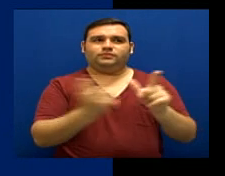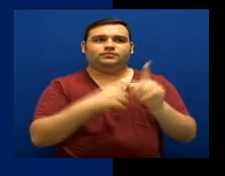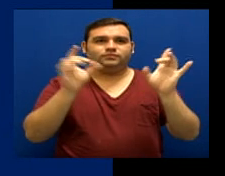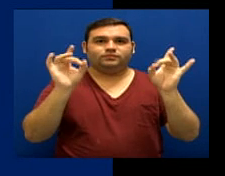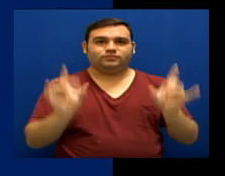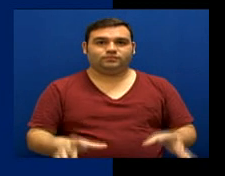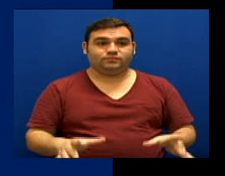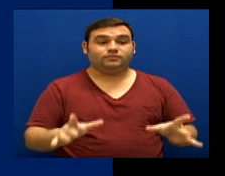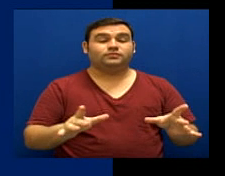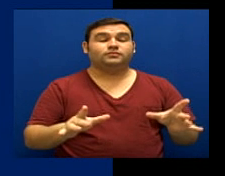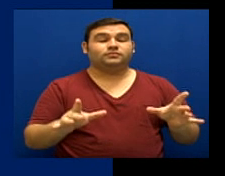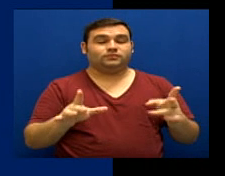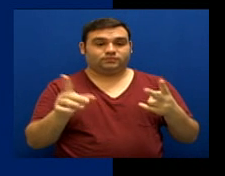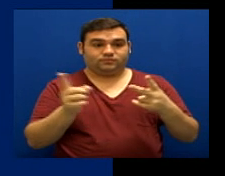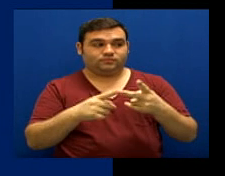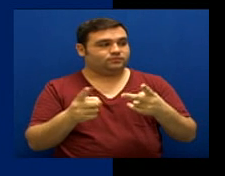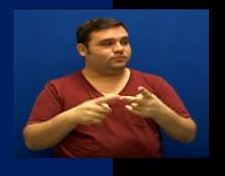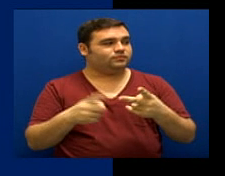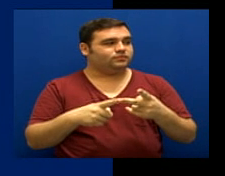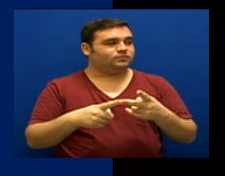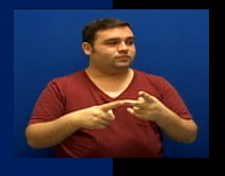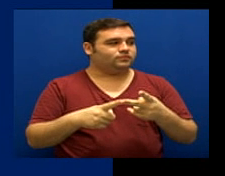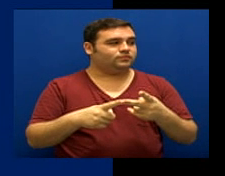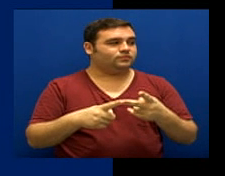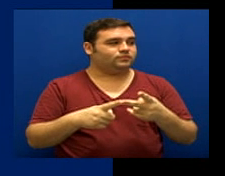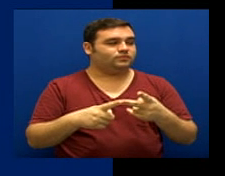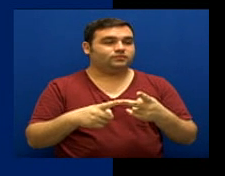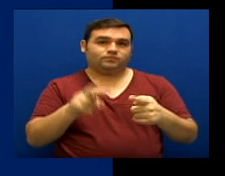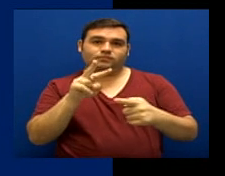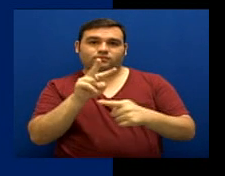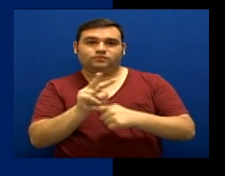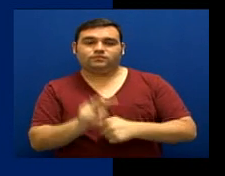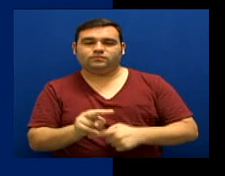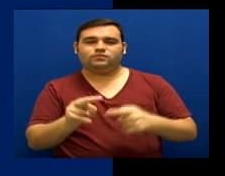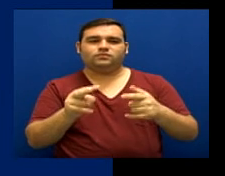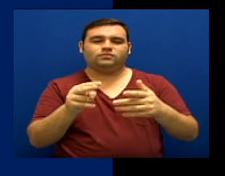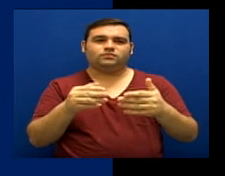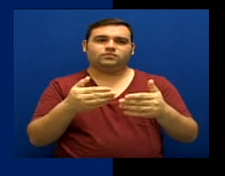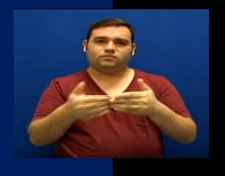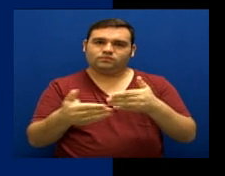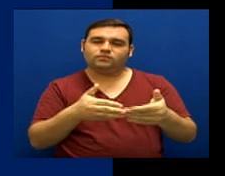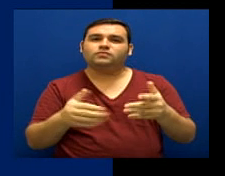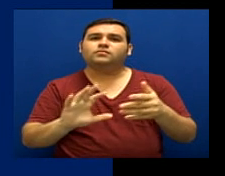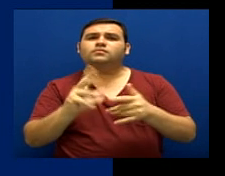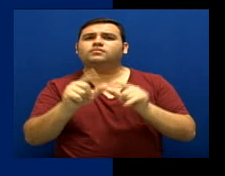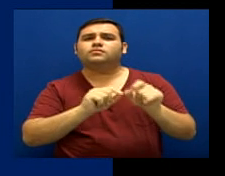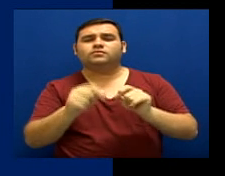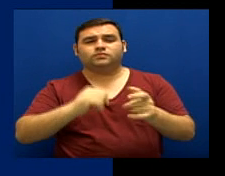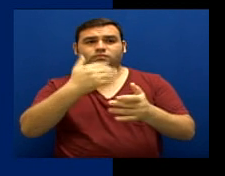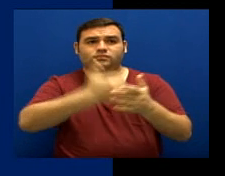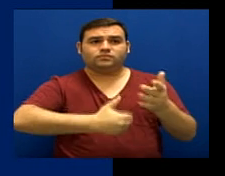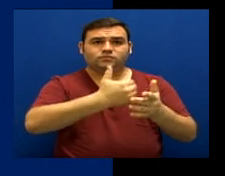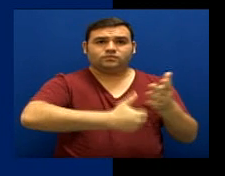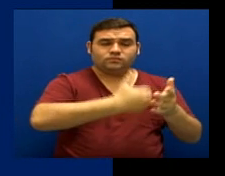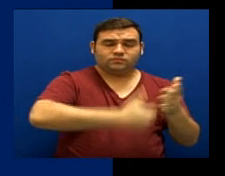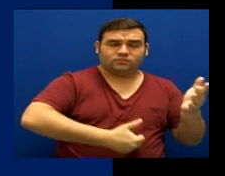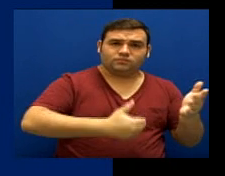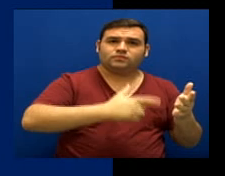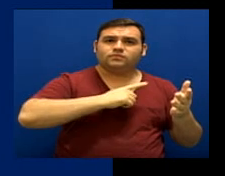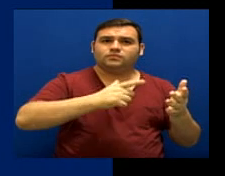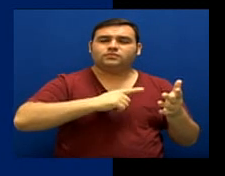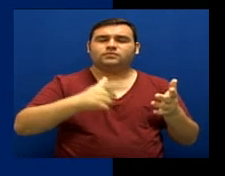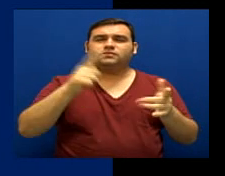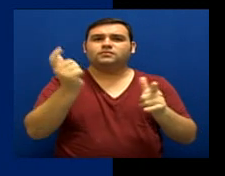conceito da dívida líquida é fiscal líquida é obtida deduzindo-se da dívida consolidada